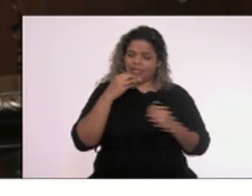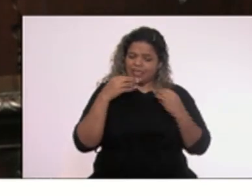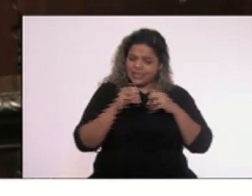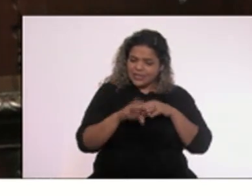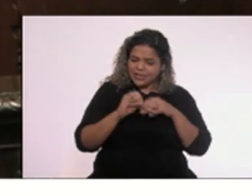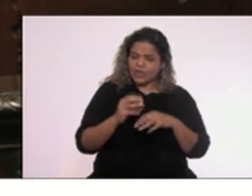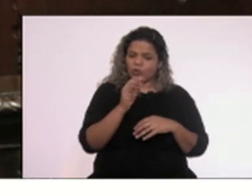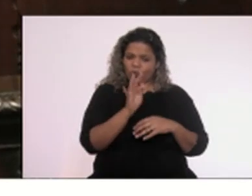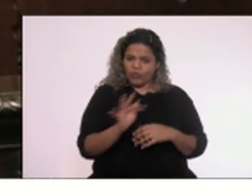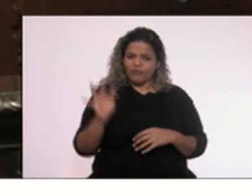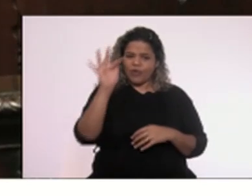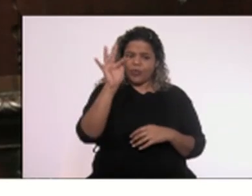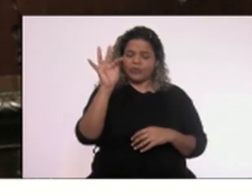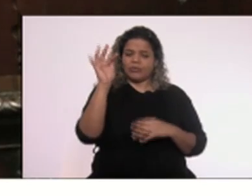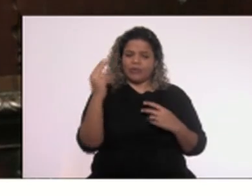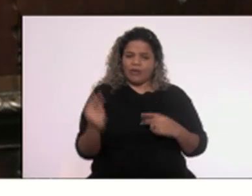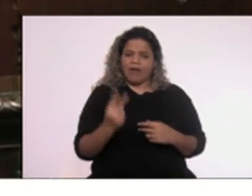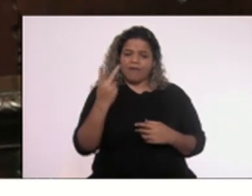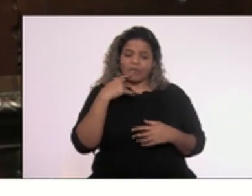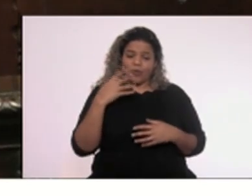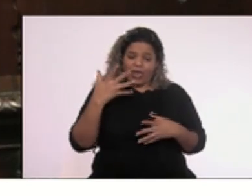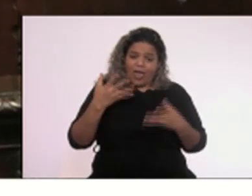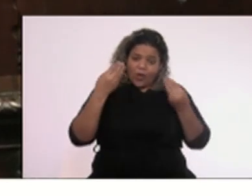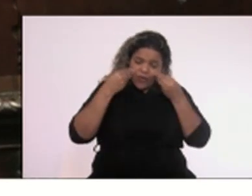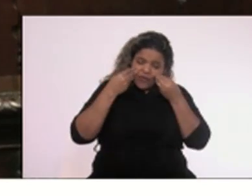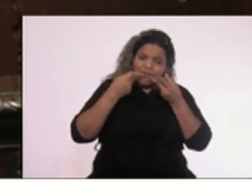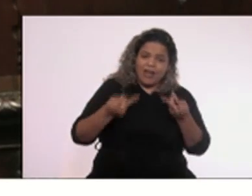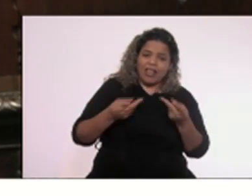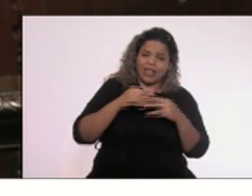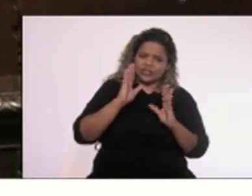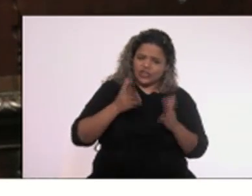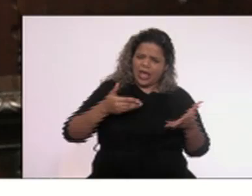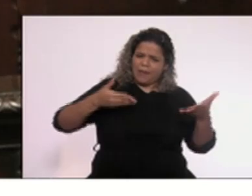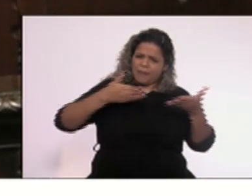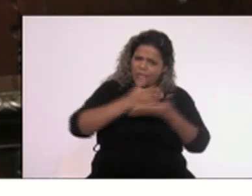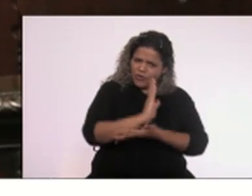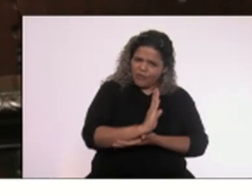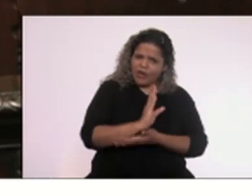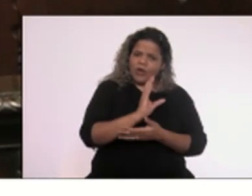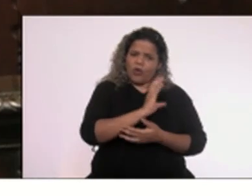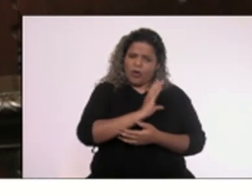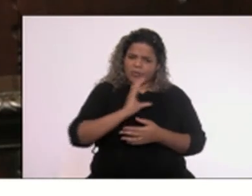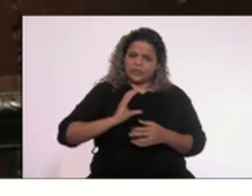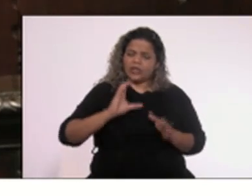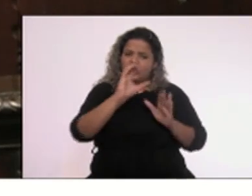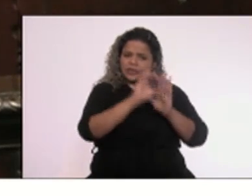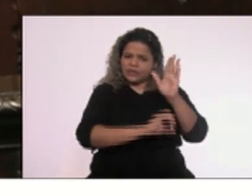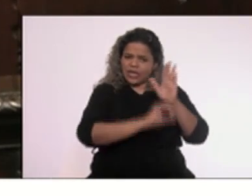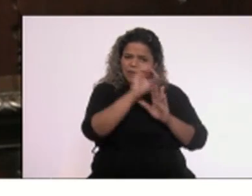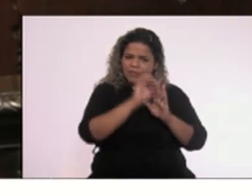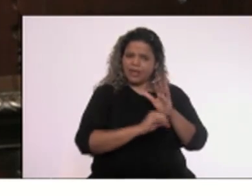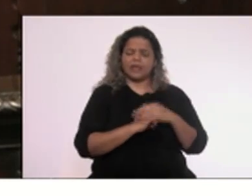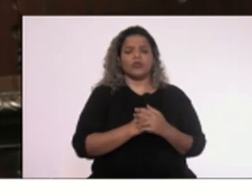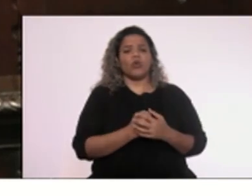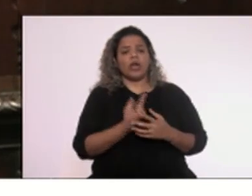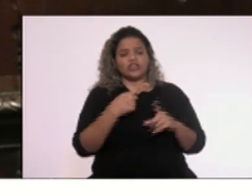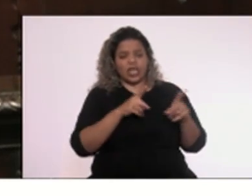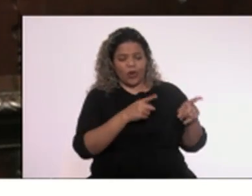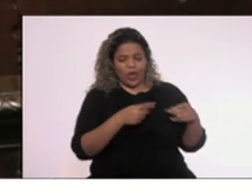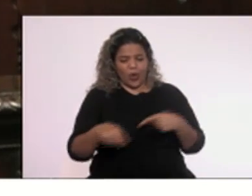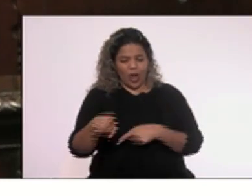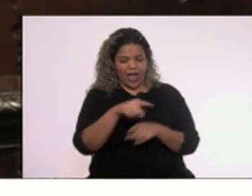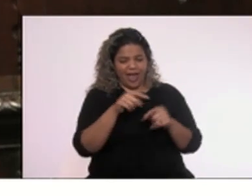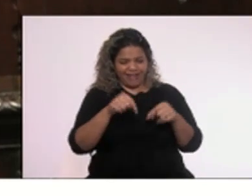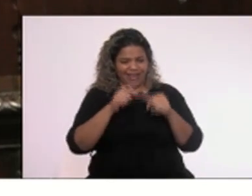de qualidade. Quero destacar que aprovamos na Comissão de Orçamento, quando recusaram aqui